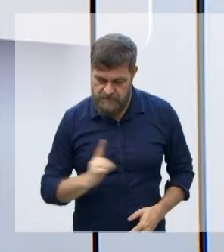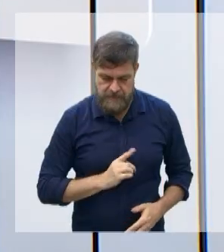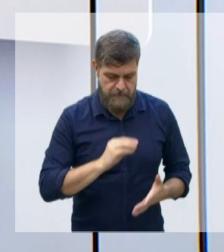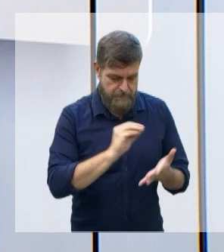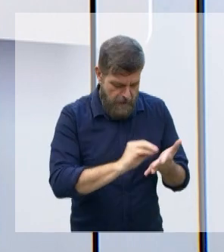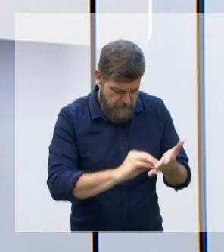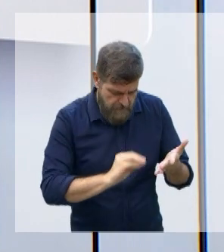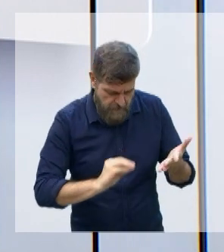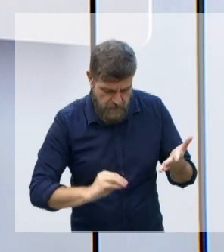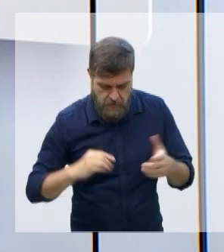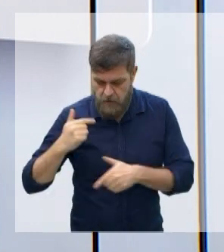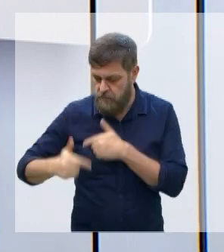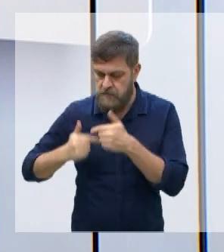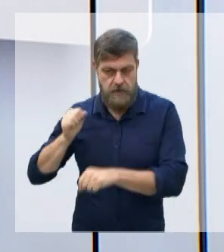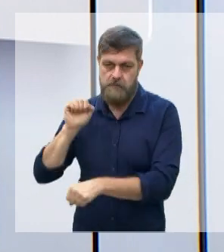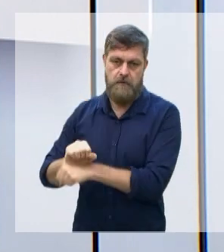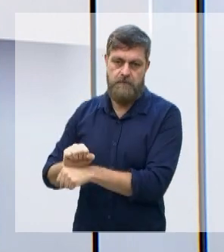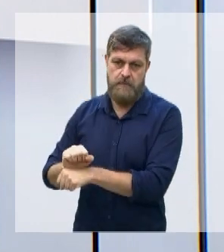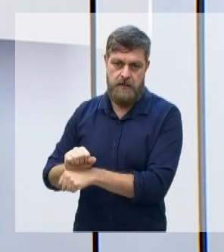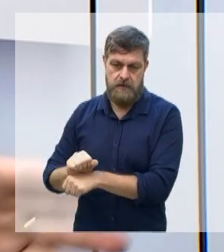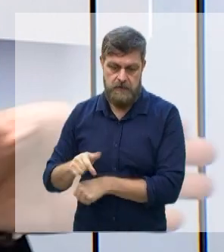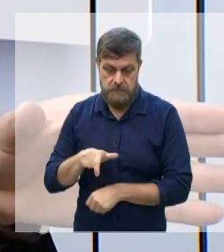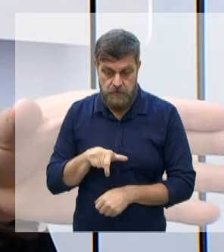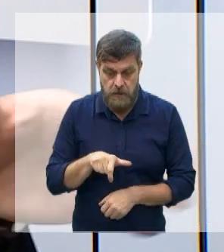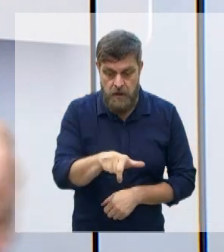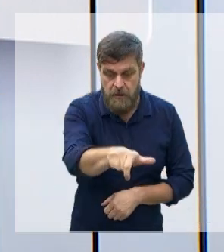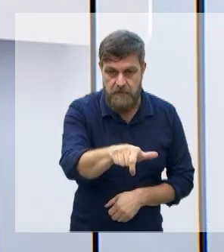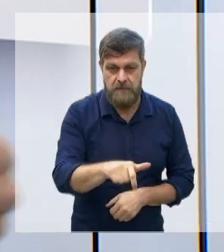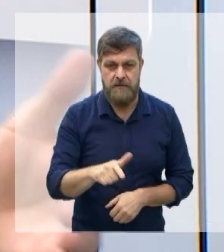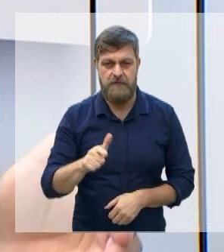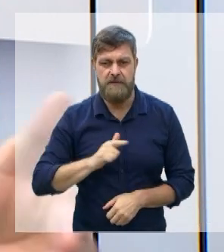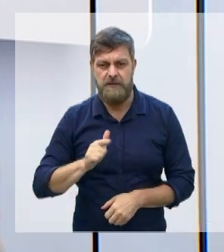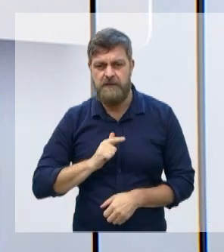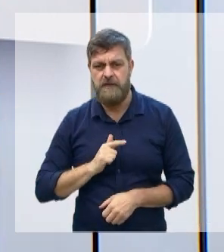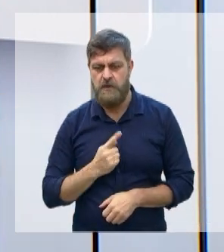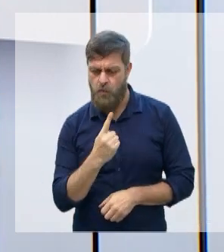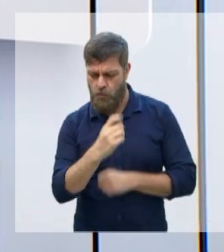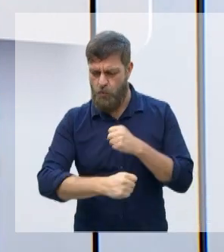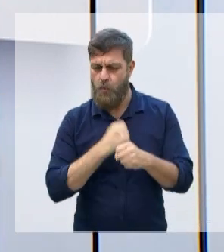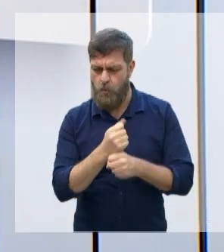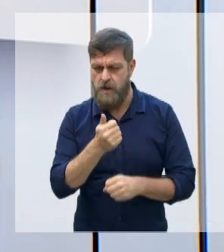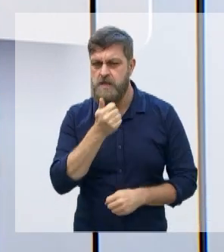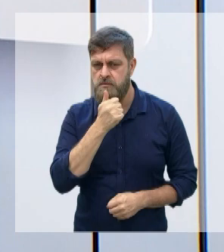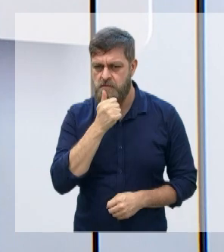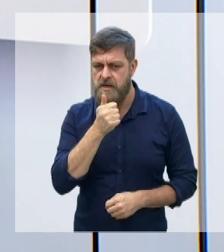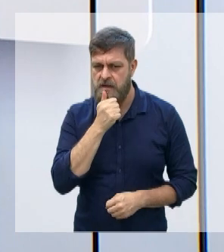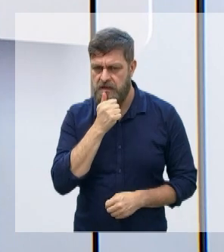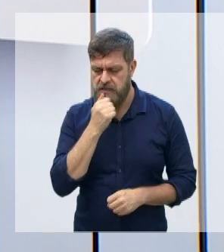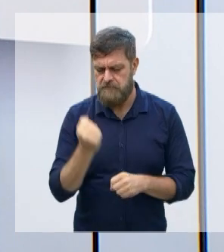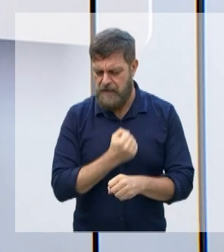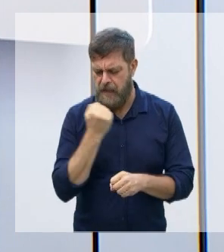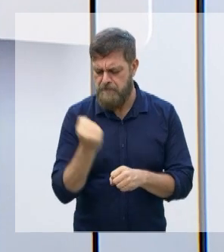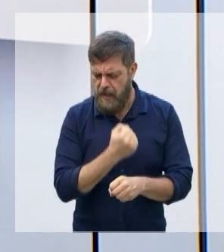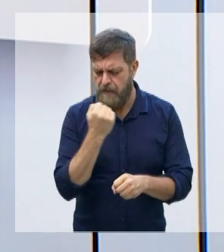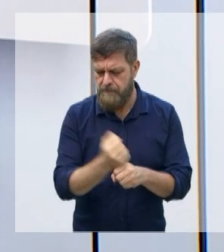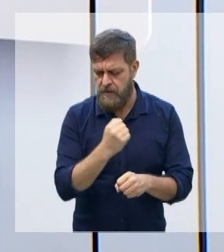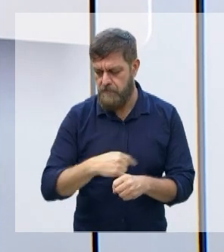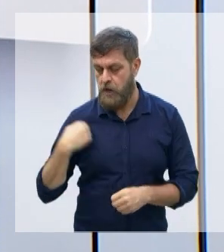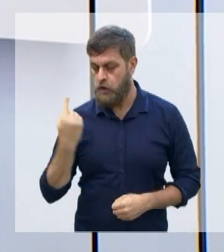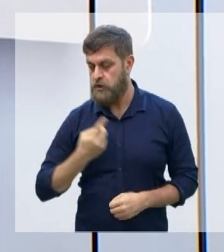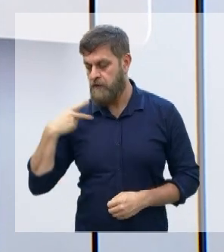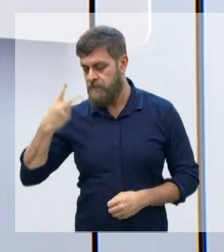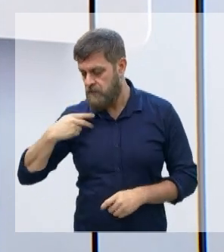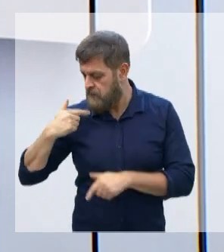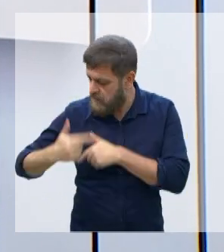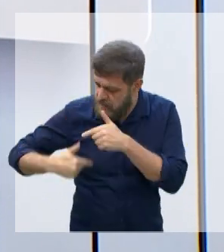nosso trabalho nunca para né como as obras elas têm ainda assim um pouco mais de um ano pra para ser concluída o trabalho também do vereador